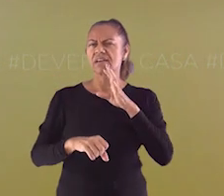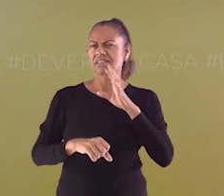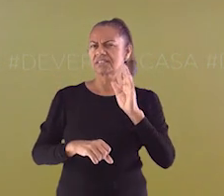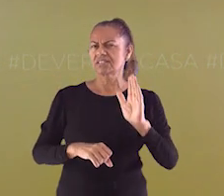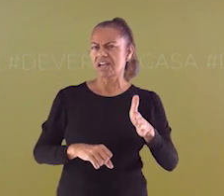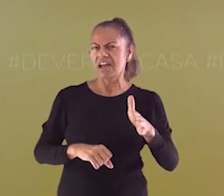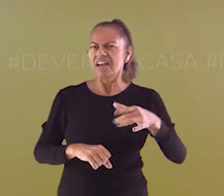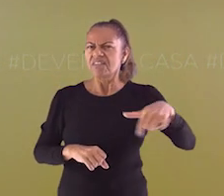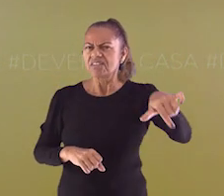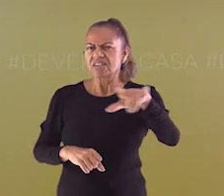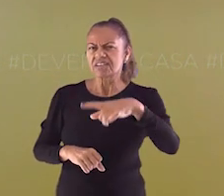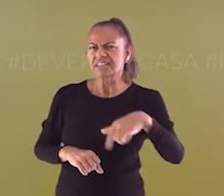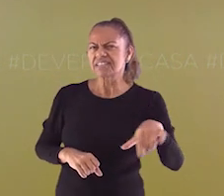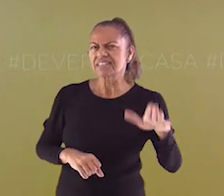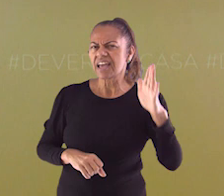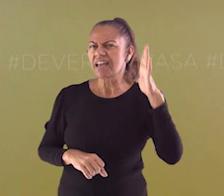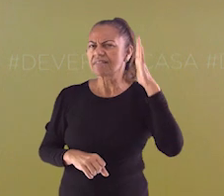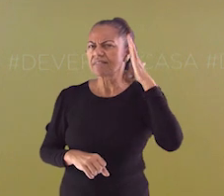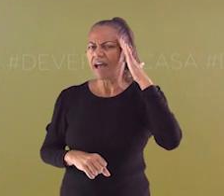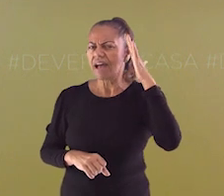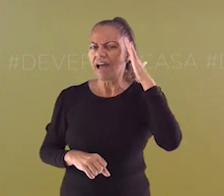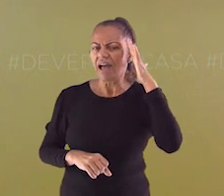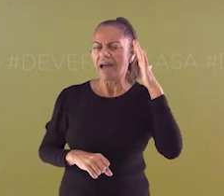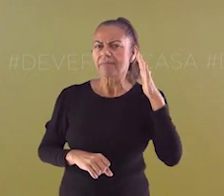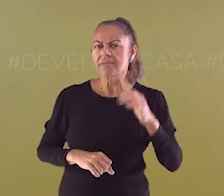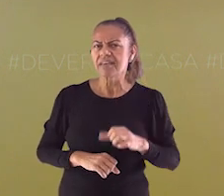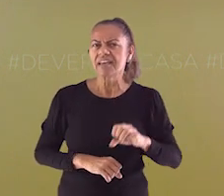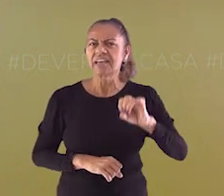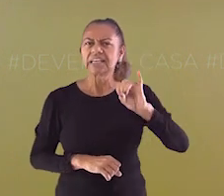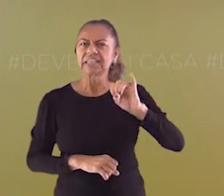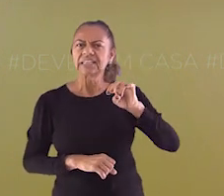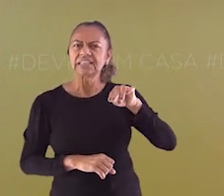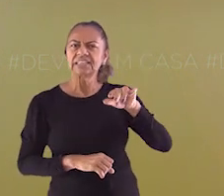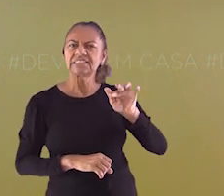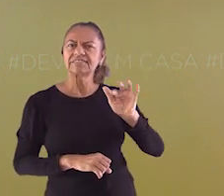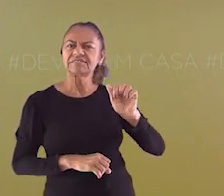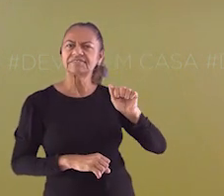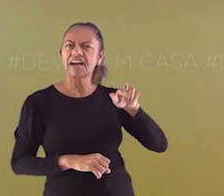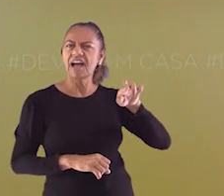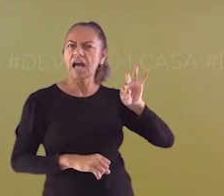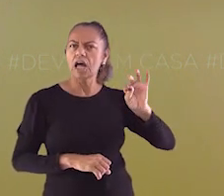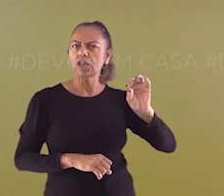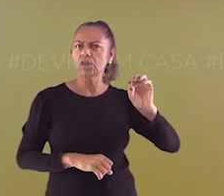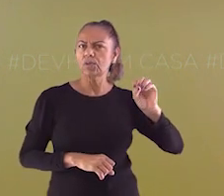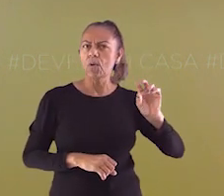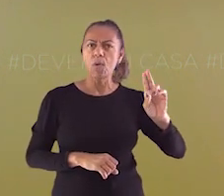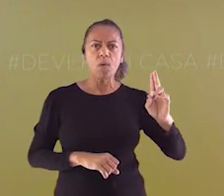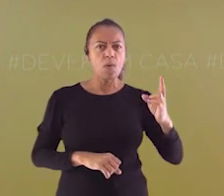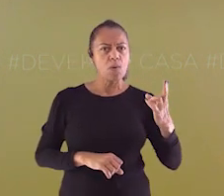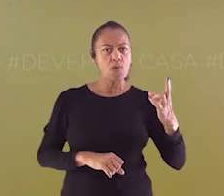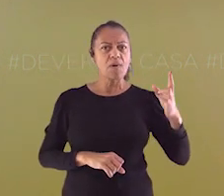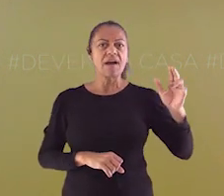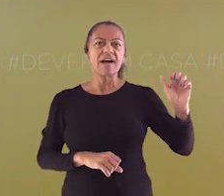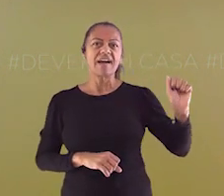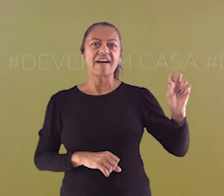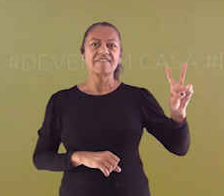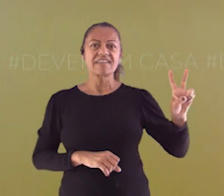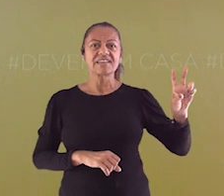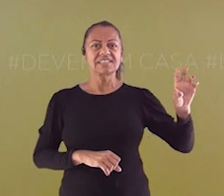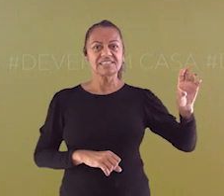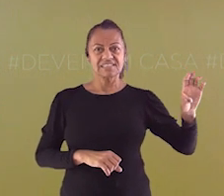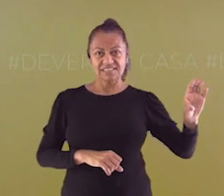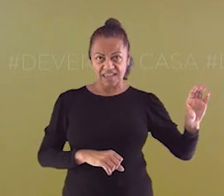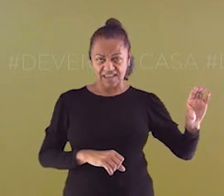Quem aqui já ouviu falar de infarto ou AVC? Imagino que todos. Infelizmente, esses problemas de